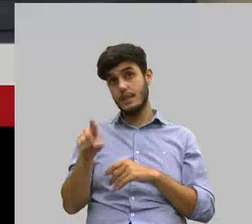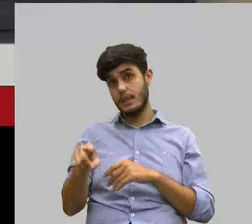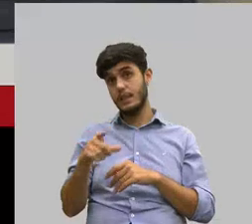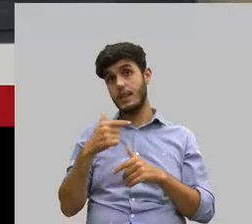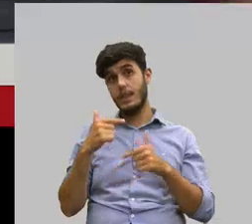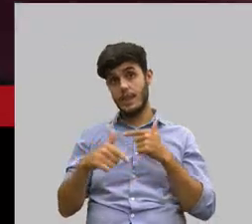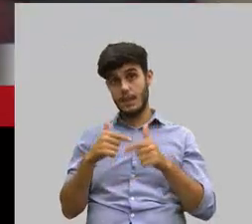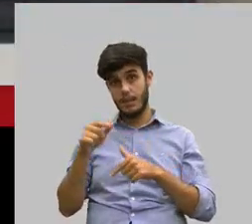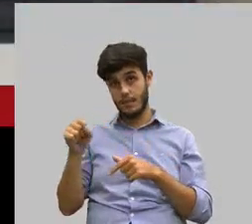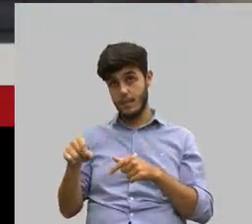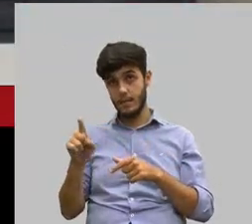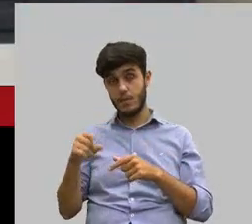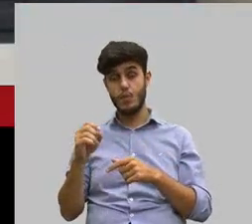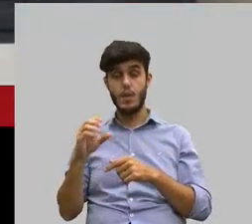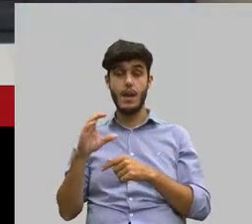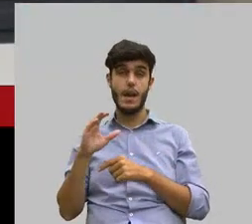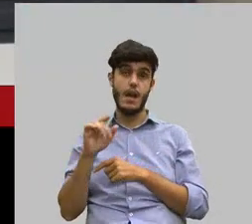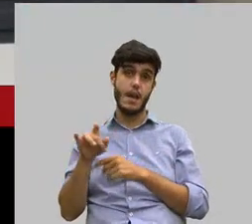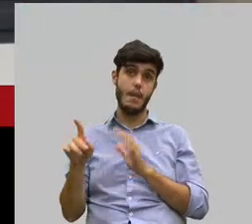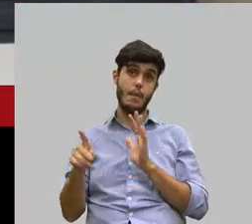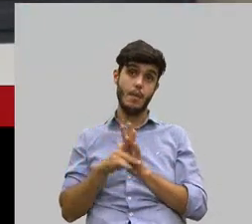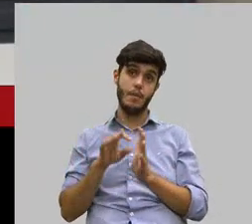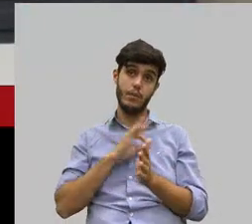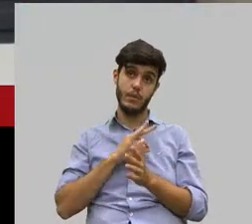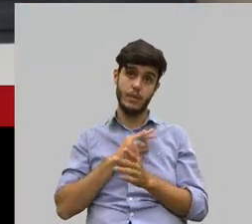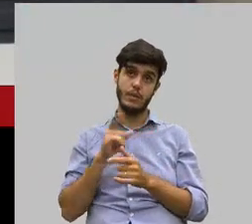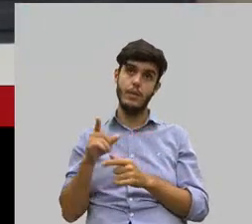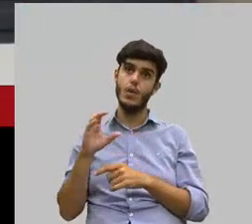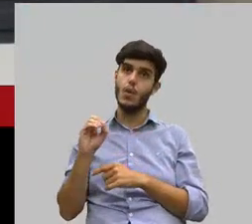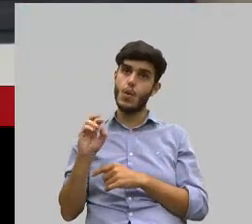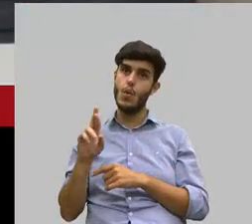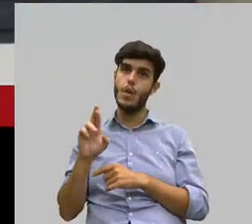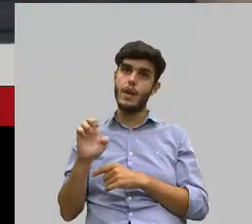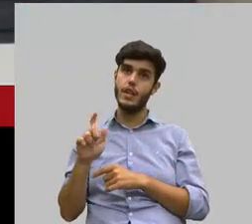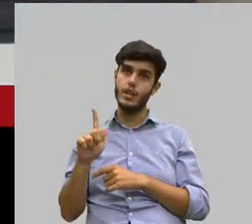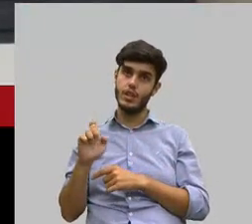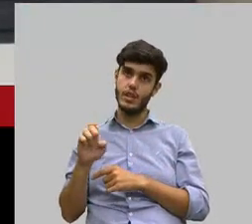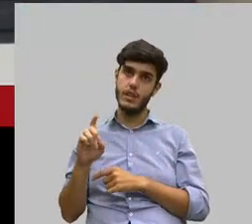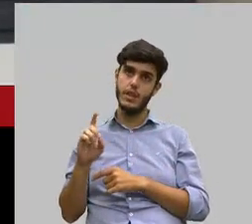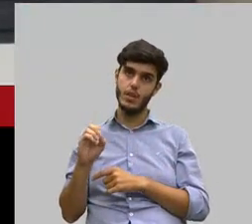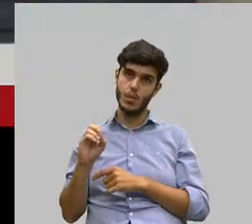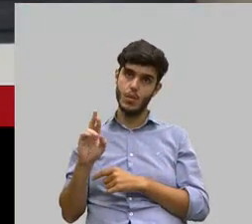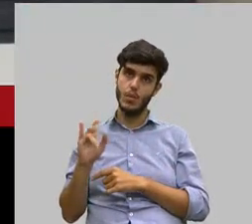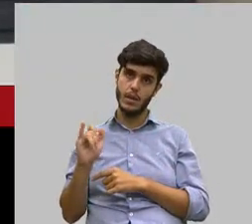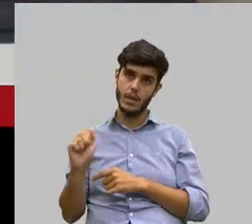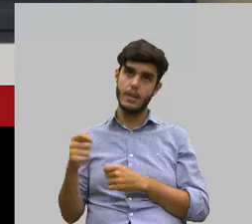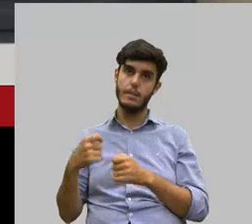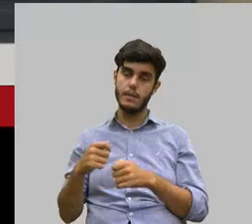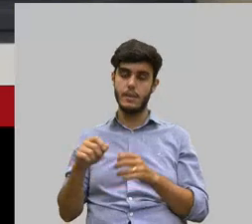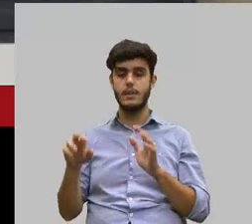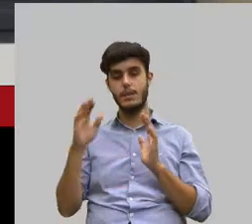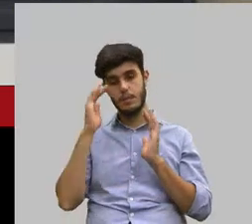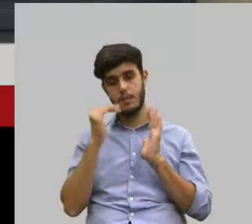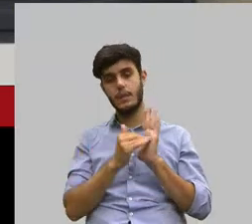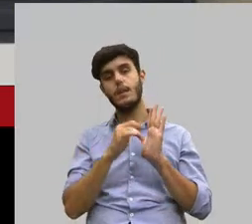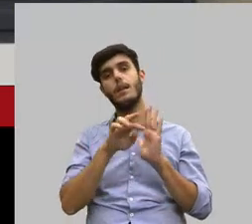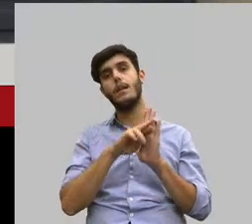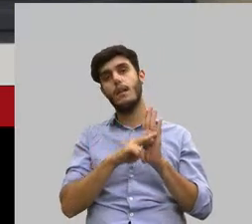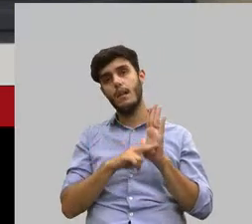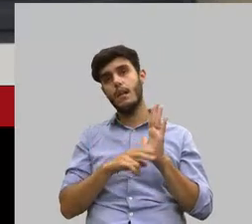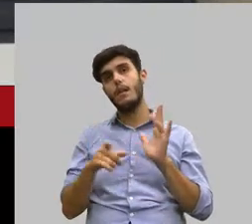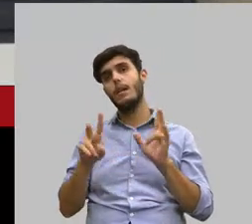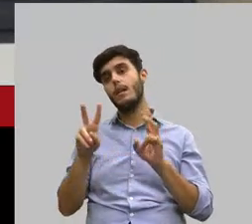carreira policial Aí sim né a corregedoria ela tem que adotar ela tem esse dever legal de adotar todas as medidas